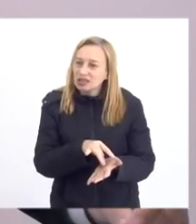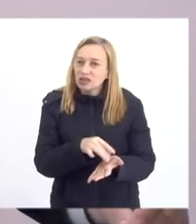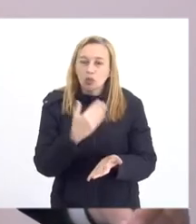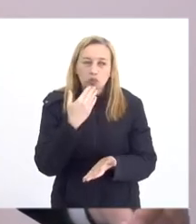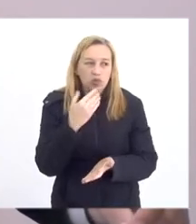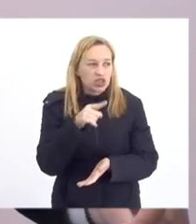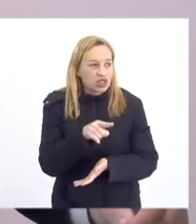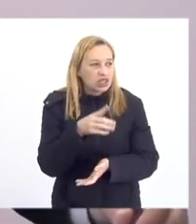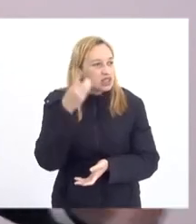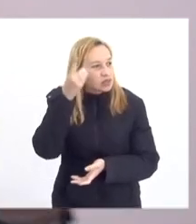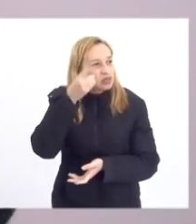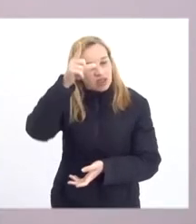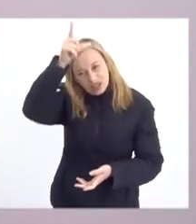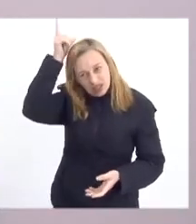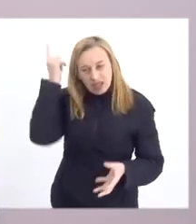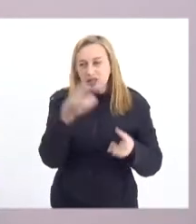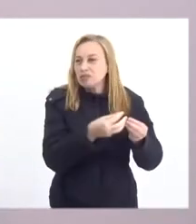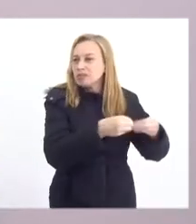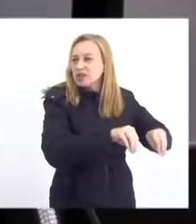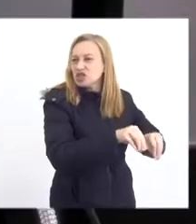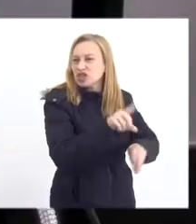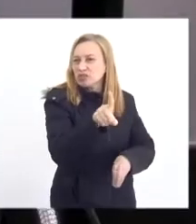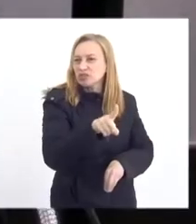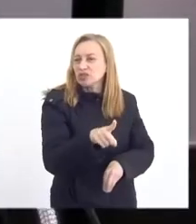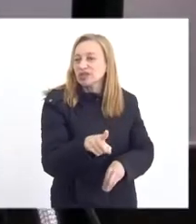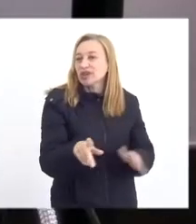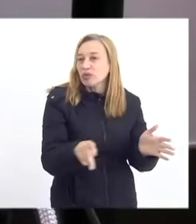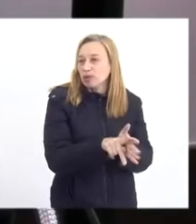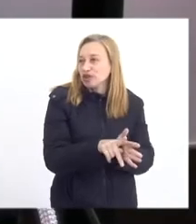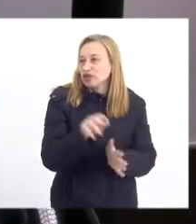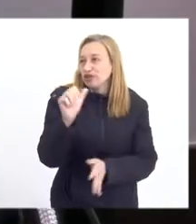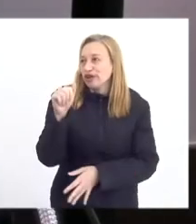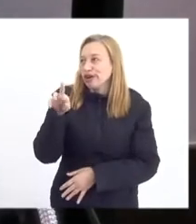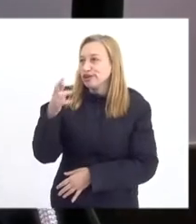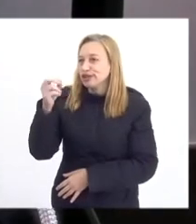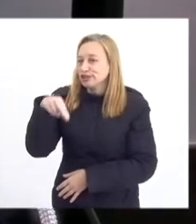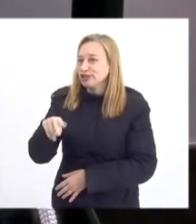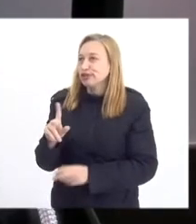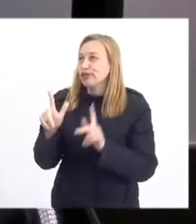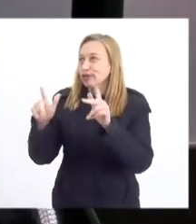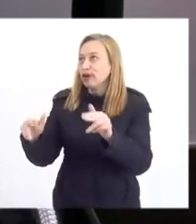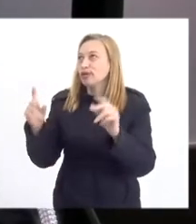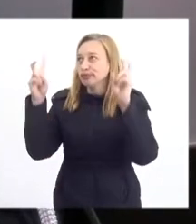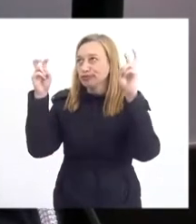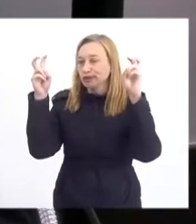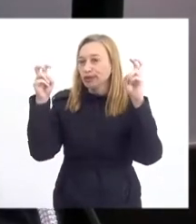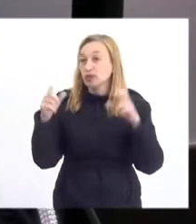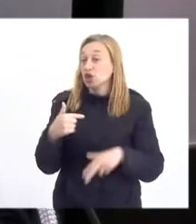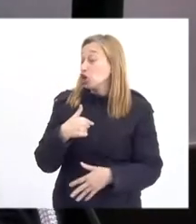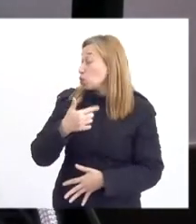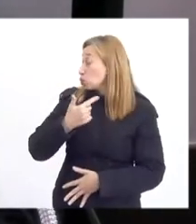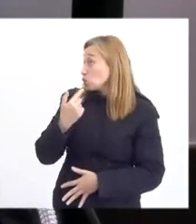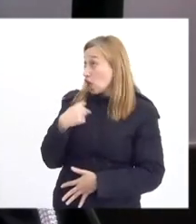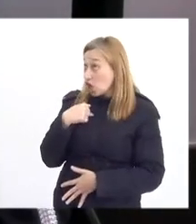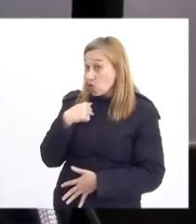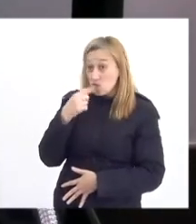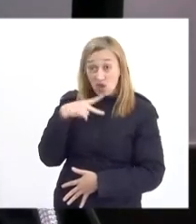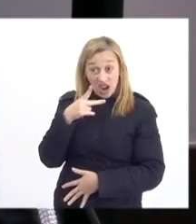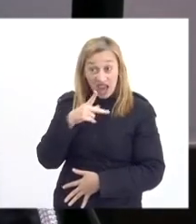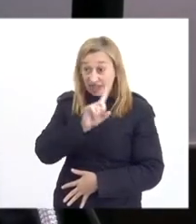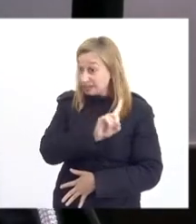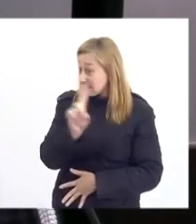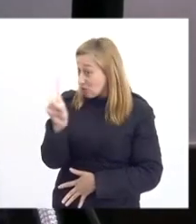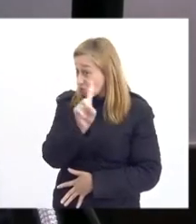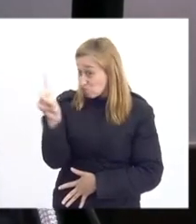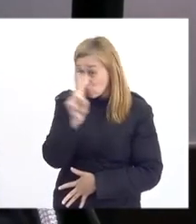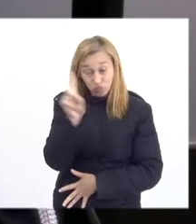aqui, deputado Paulo, pela prejudicabilidade. É o projeto do Anderson, que tem o mesmo título. Exatamente. Título que eu não vou aqui também